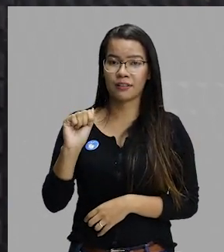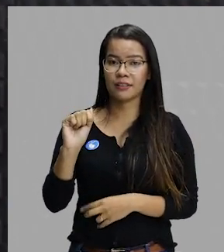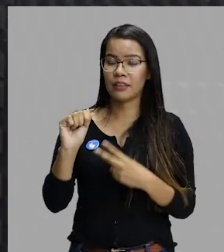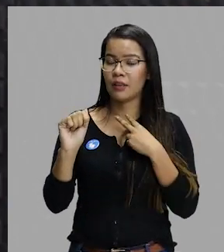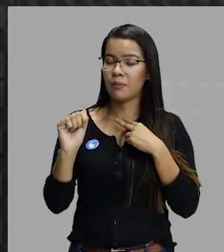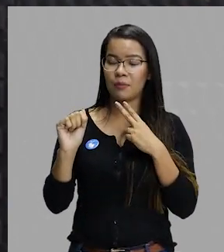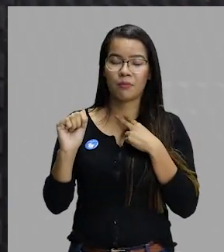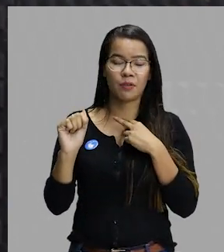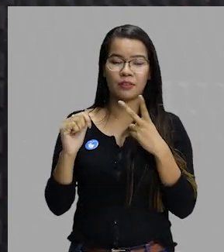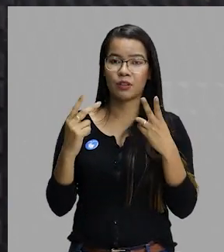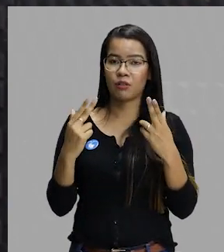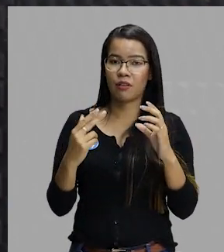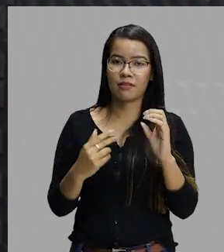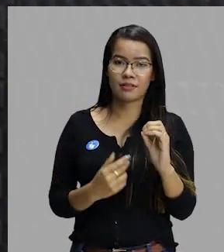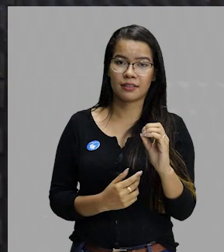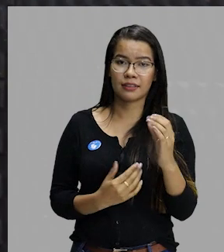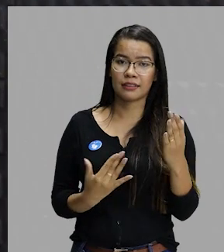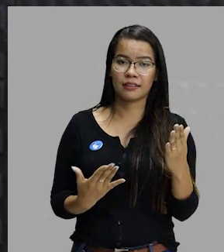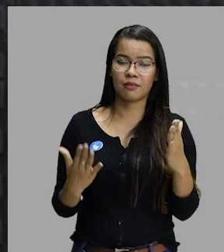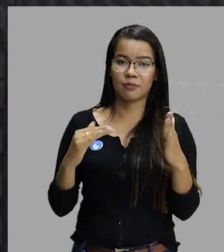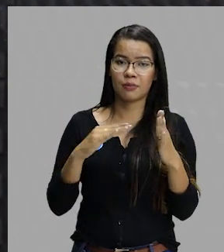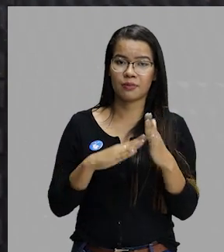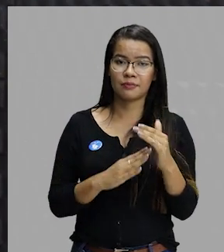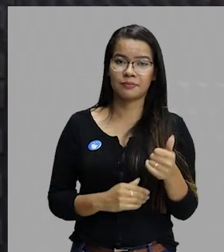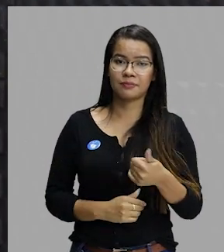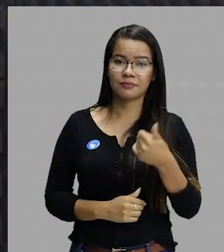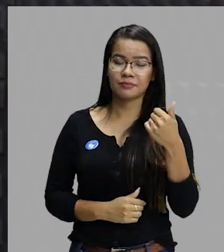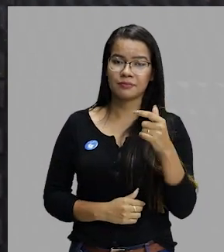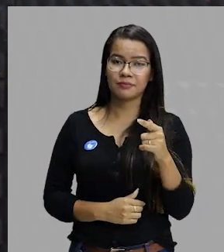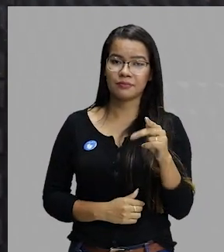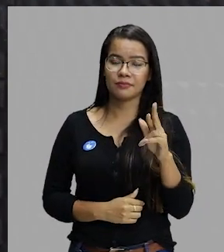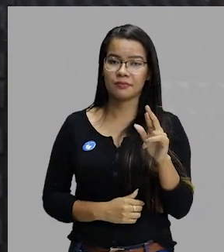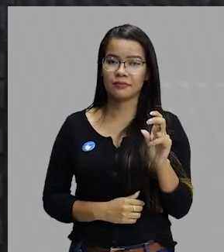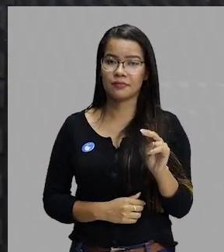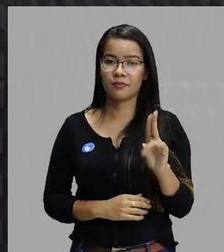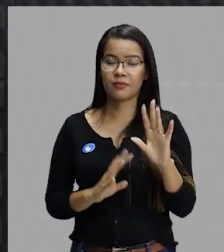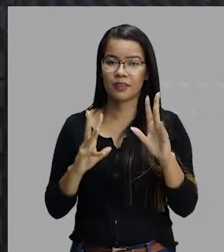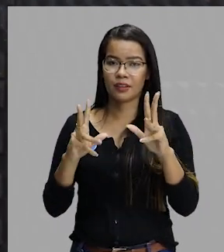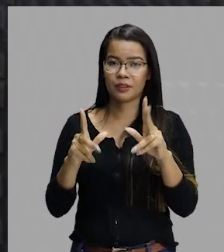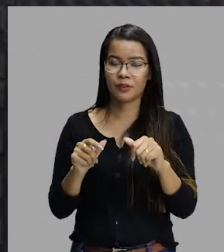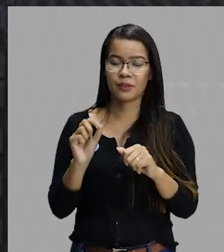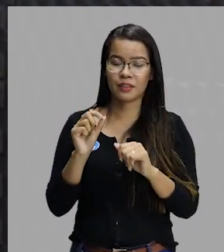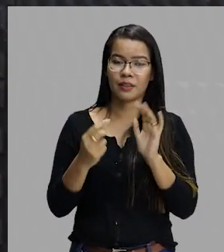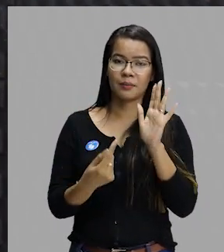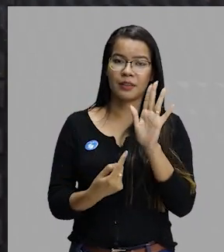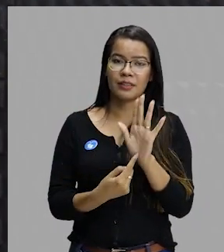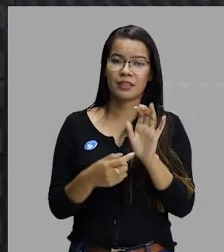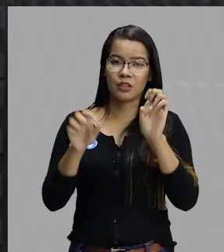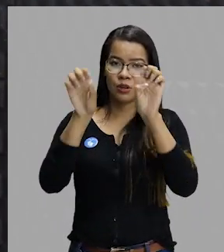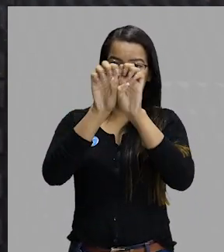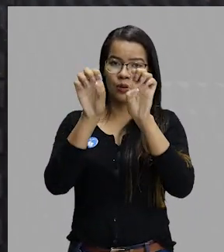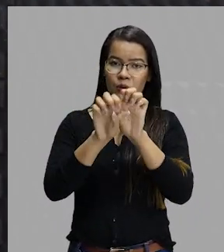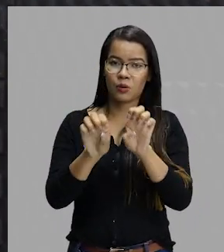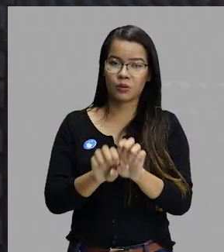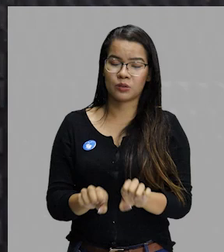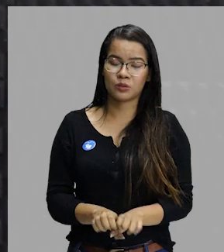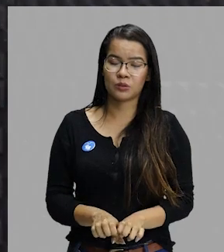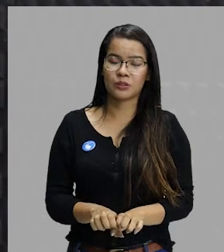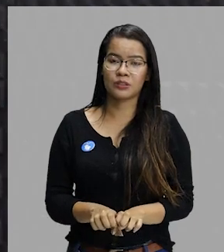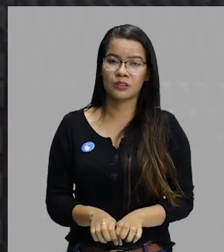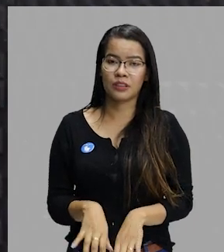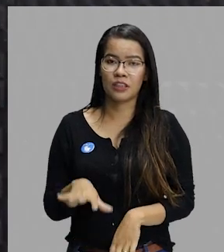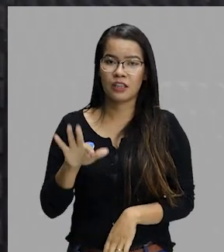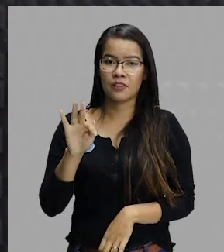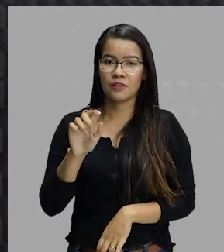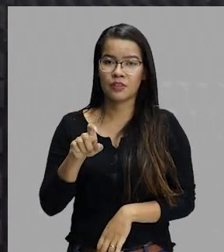ser zero. Então, uma função do primeiro grau é toda função que apresenta essa estrutura algébrica aqui, pessoal. F